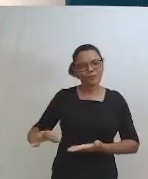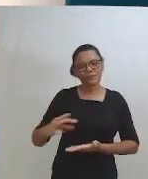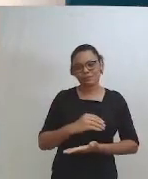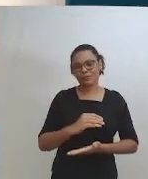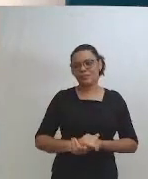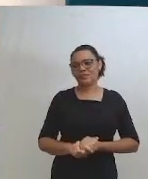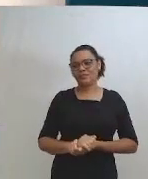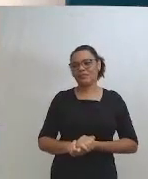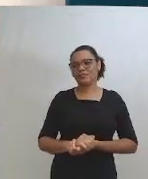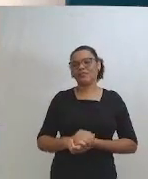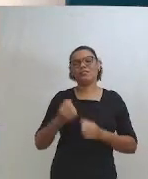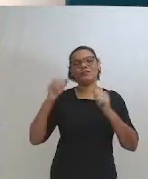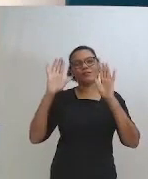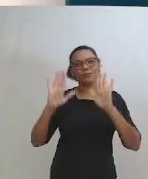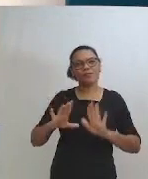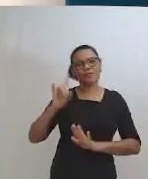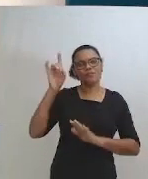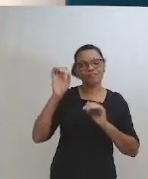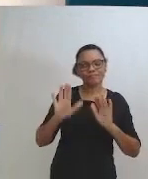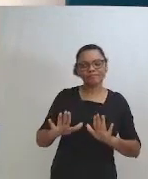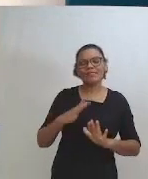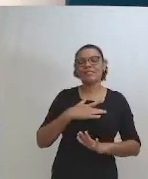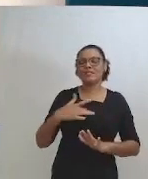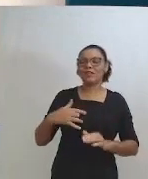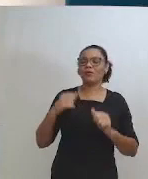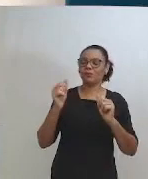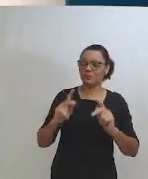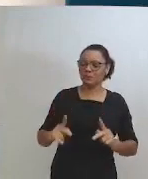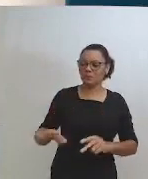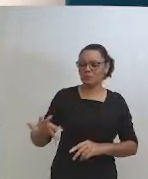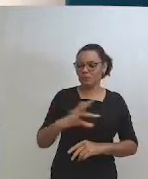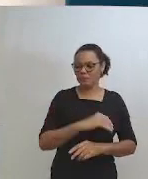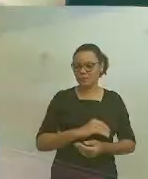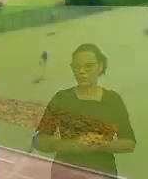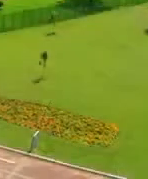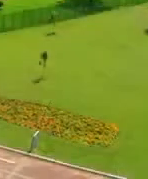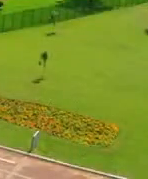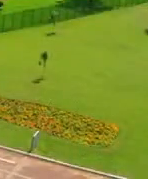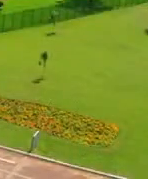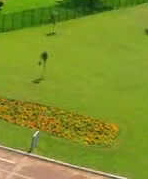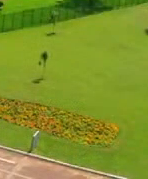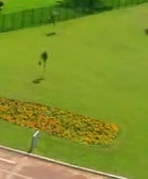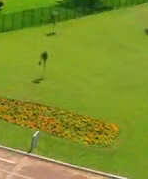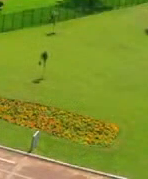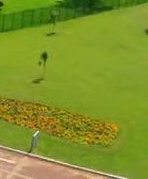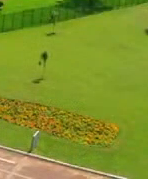E até a próxima. Agora eu faço um monte de questão.